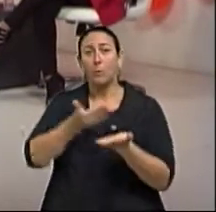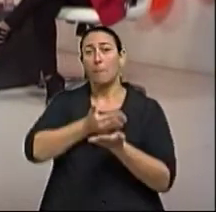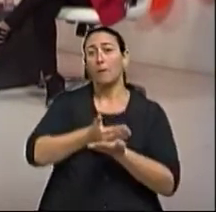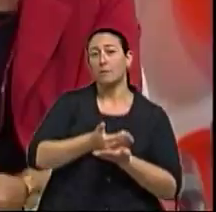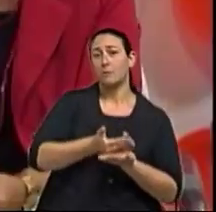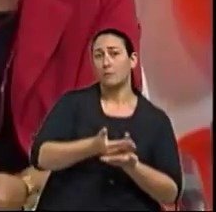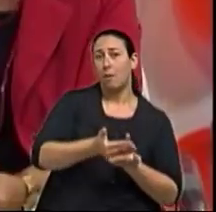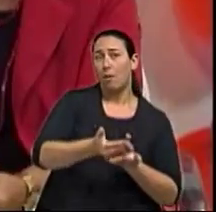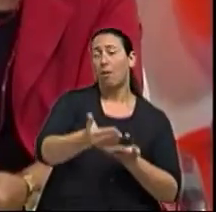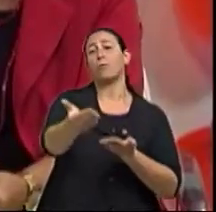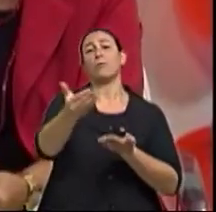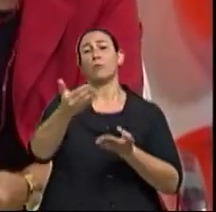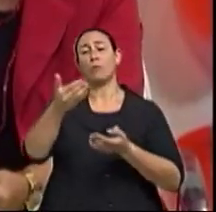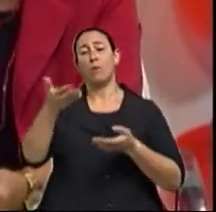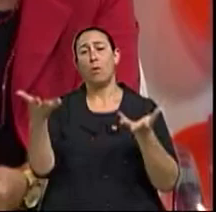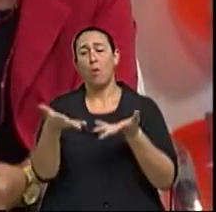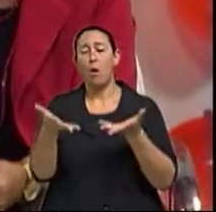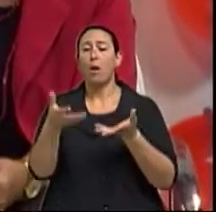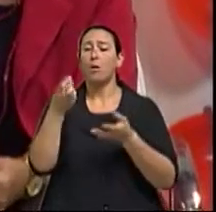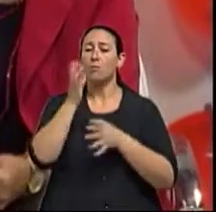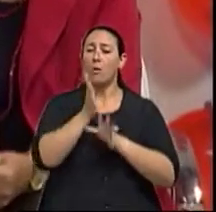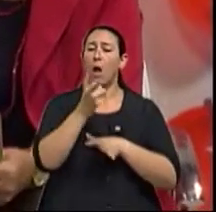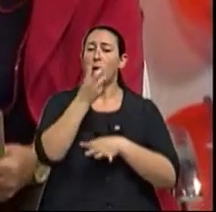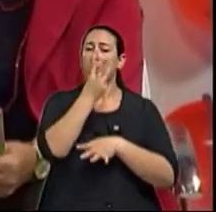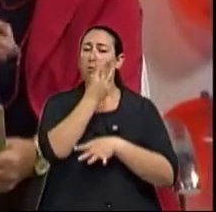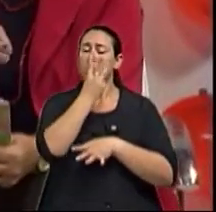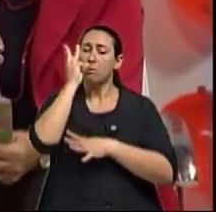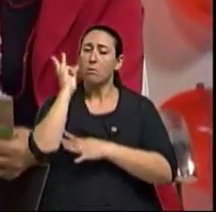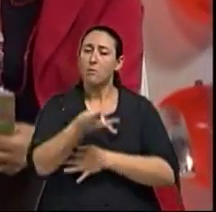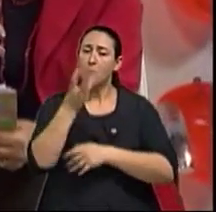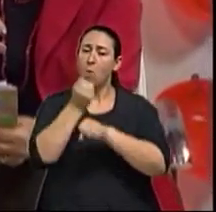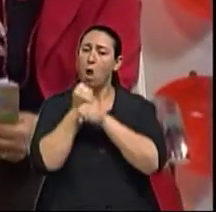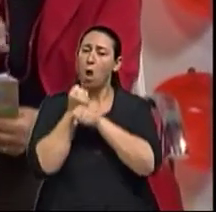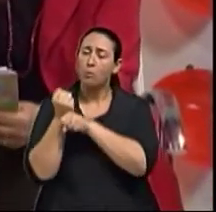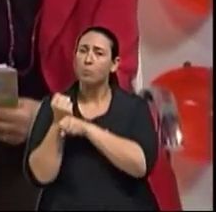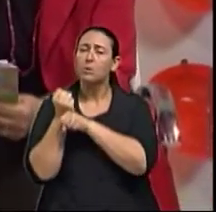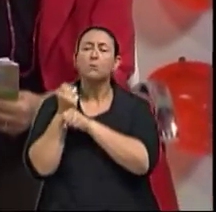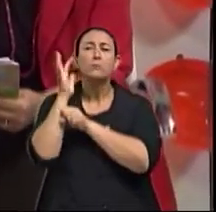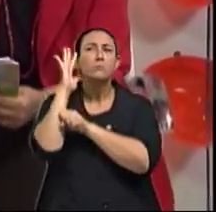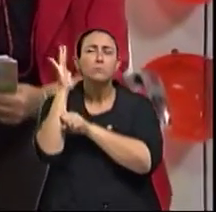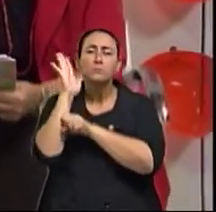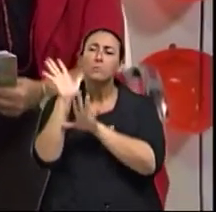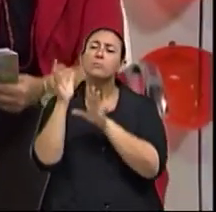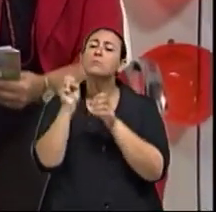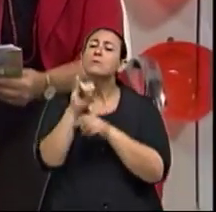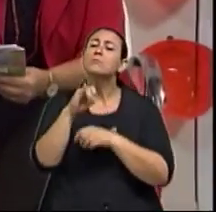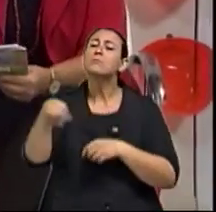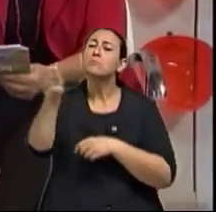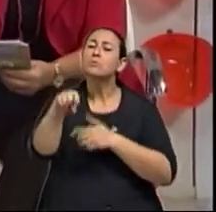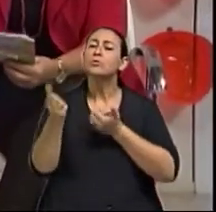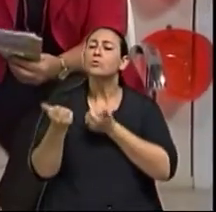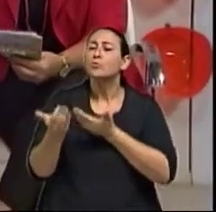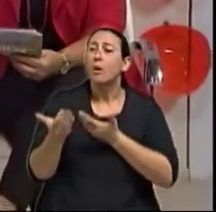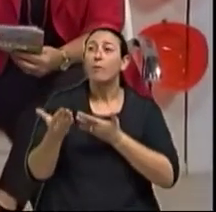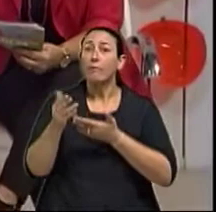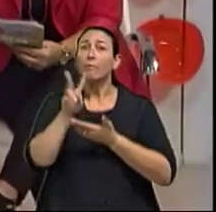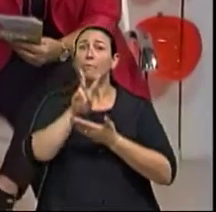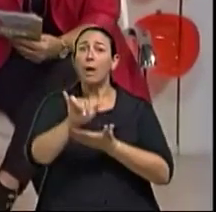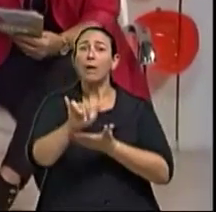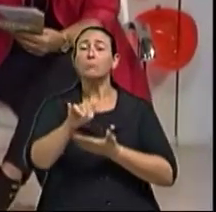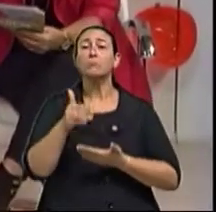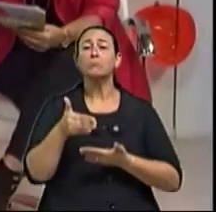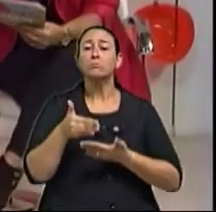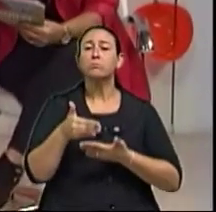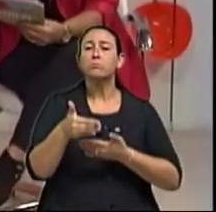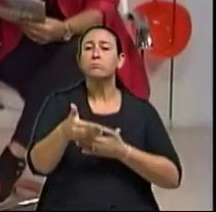milênio, mas a gente tem o foco em 2050, quando os jovens de hoje forem velhos em 2050. E como serão